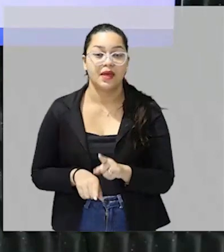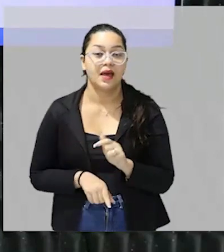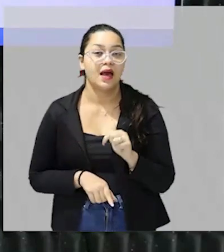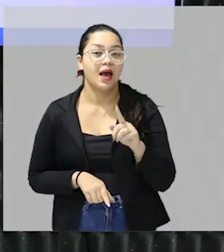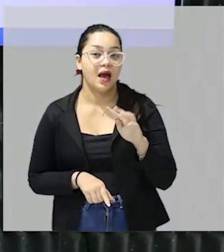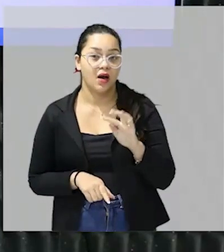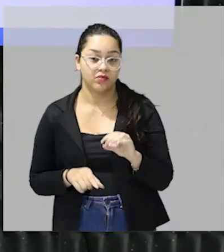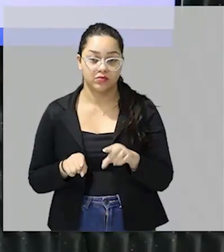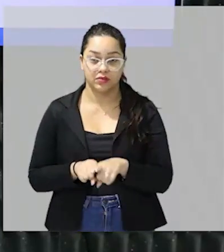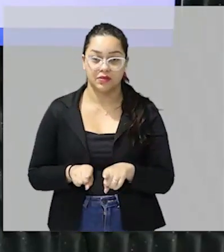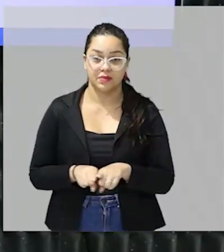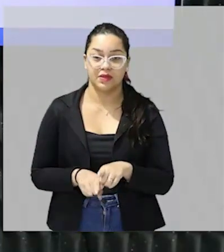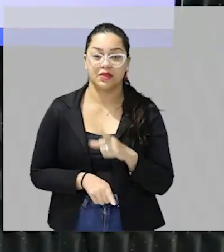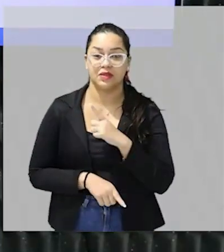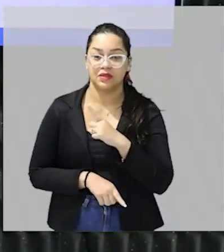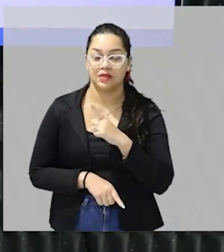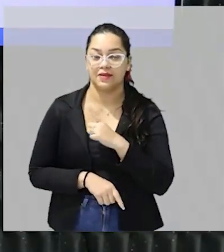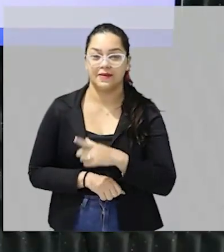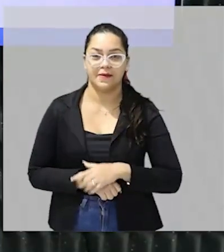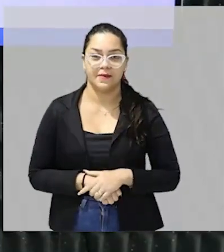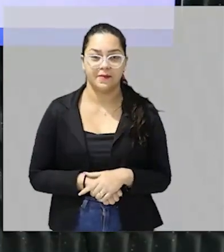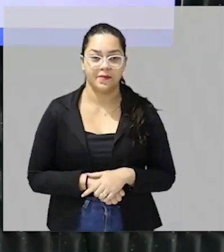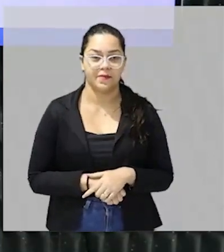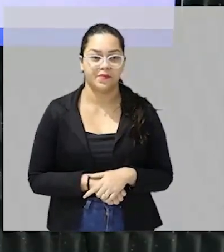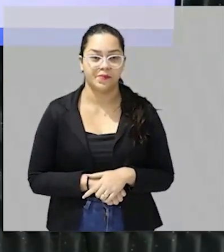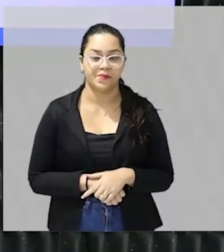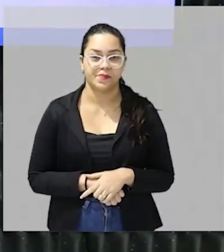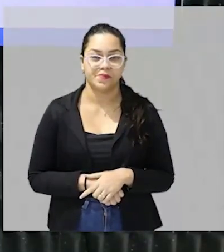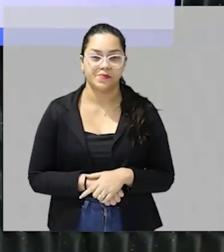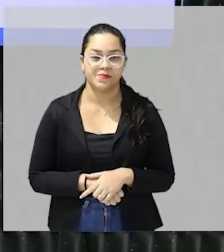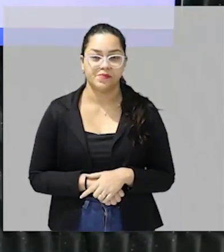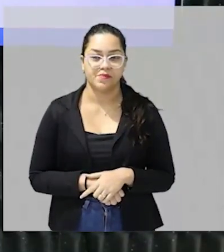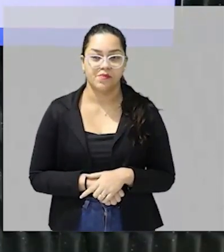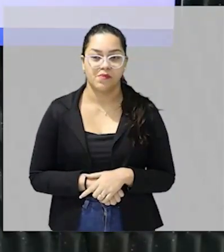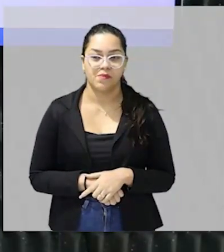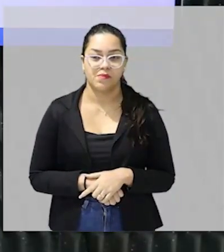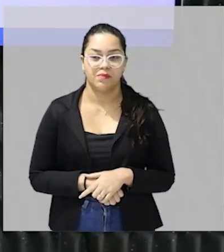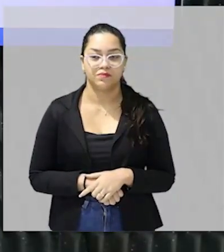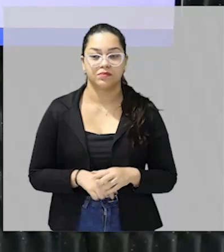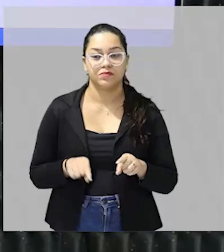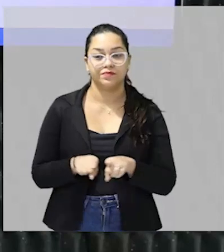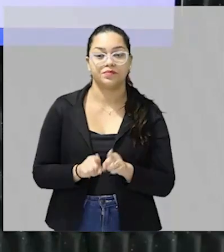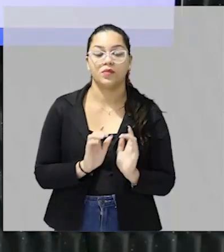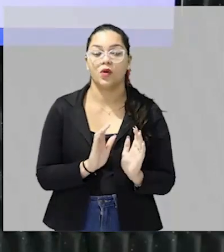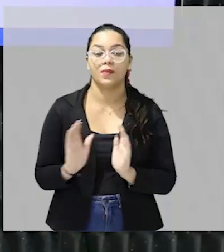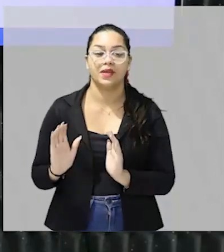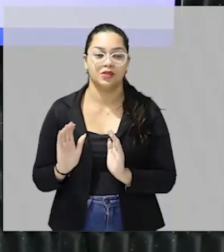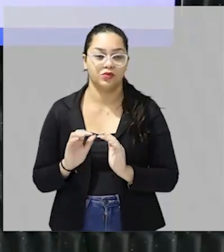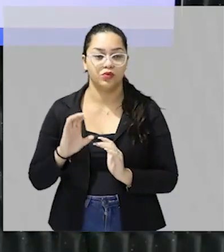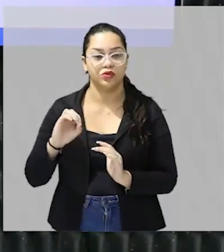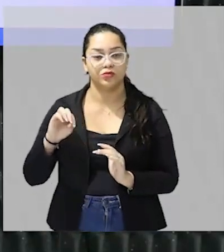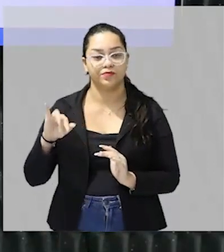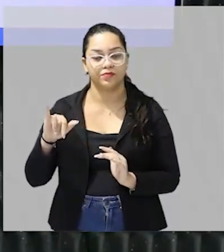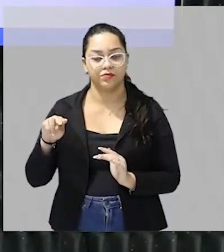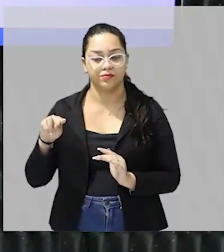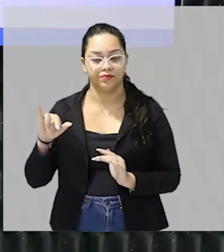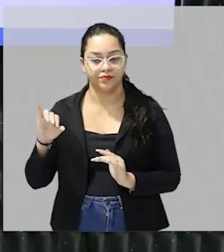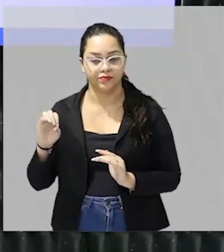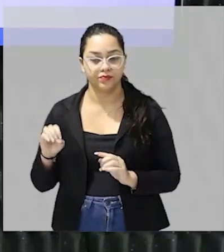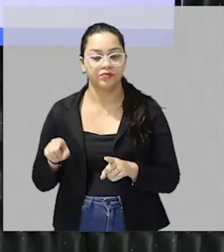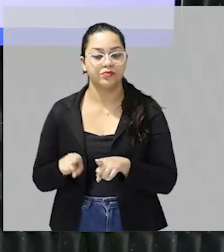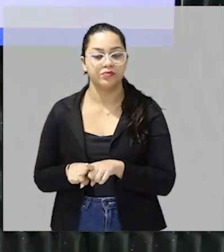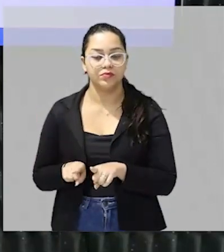vai trazer um maior gasto energético, tá? Vamos avançando. O período competitivo. Denomina-se